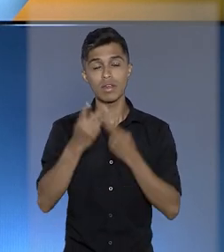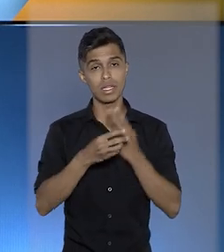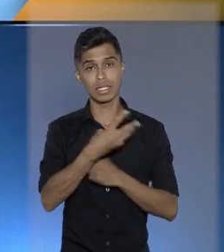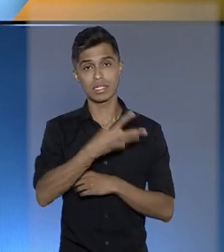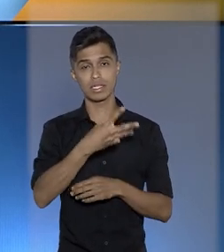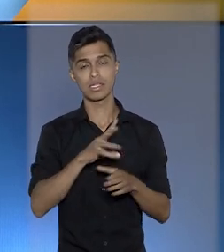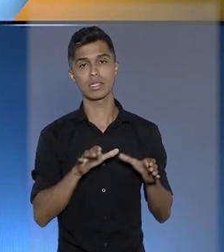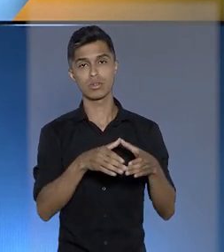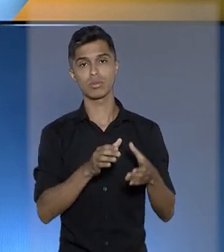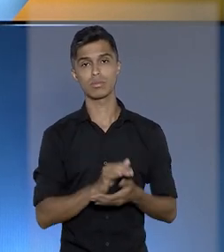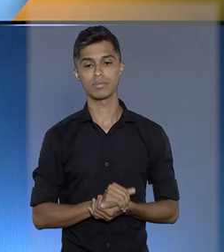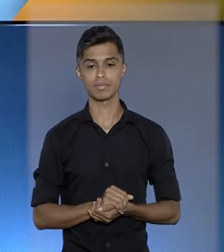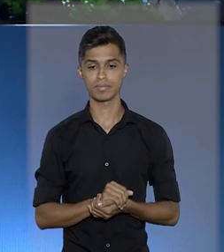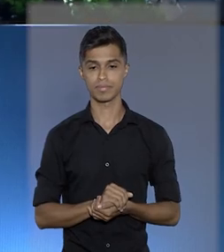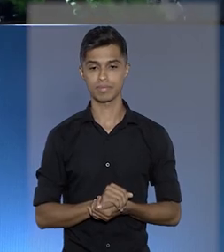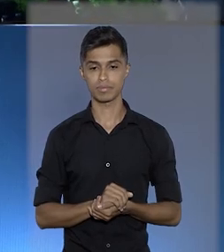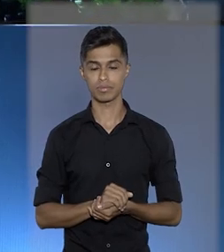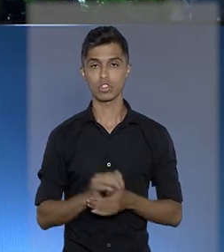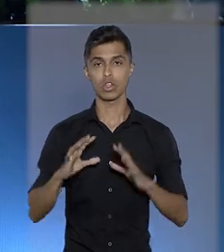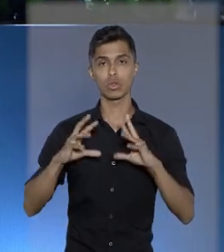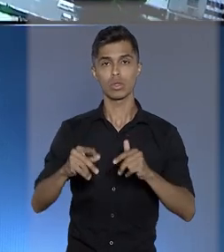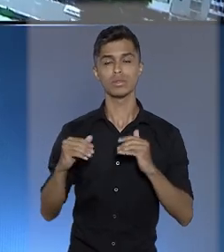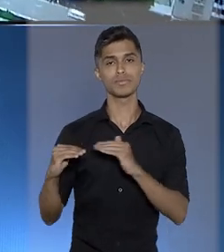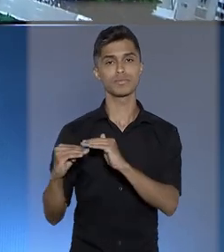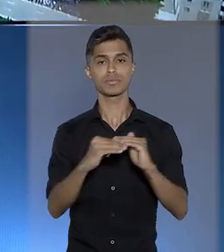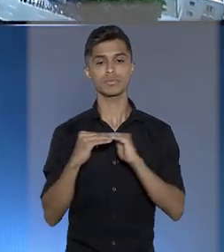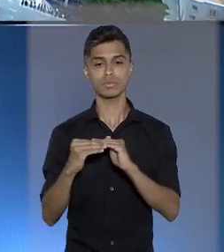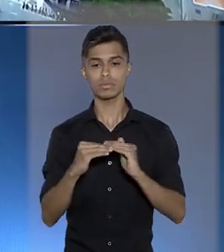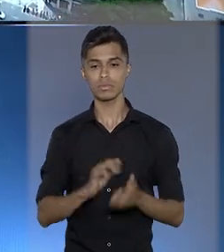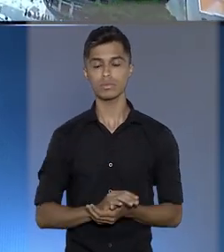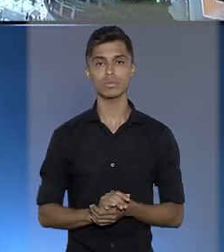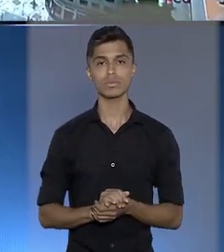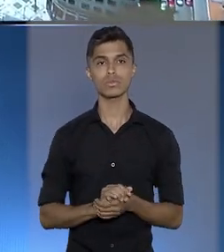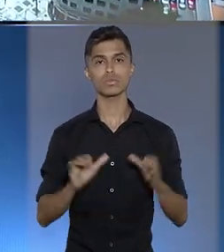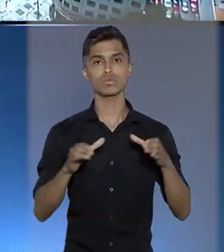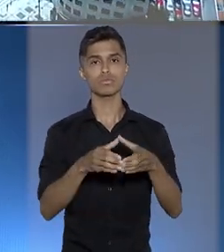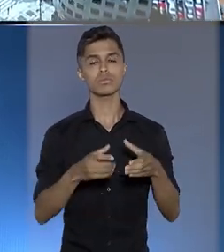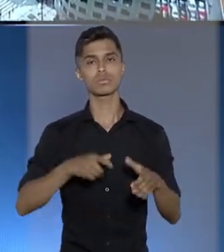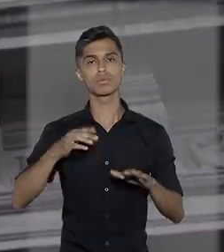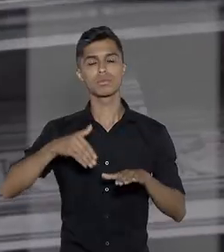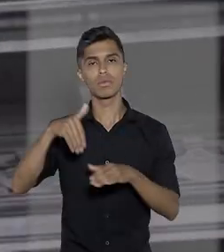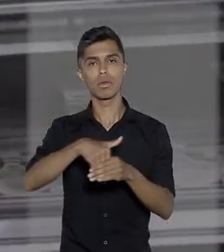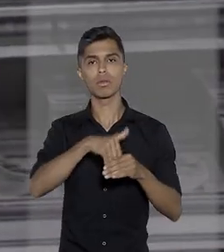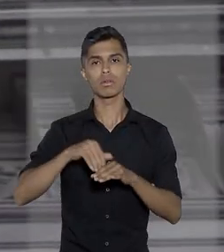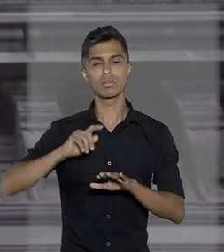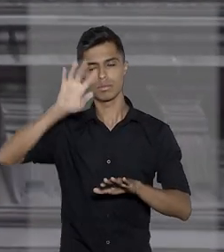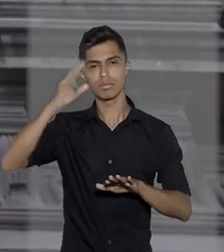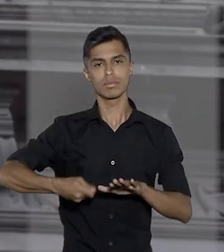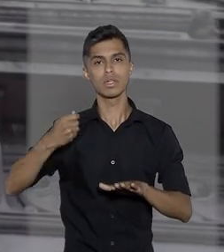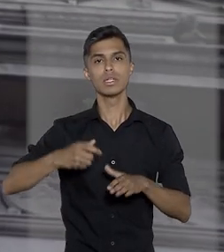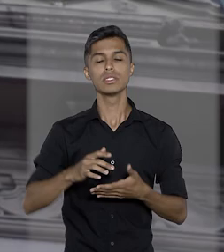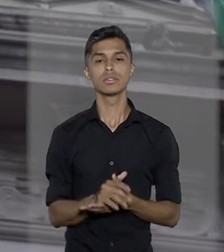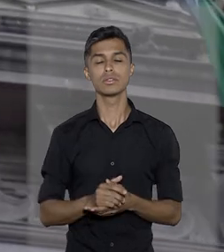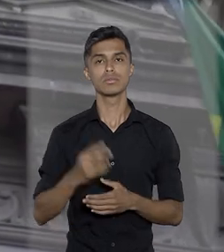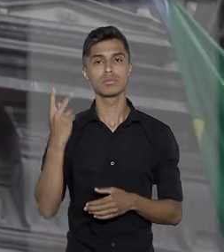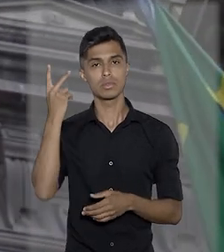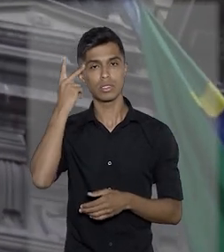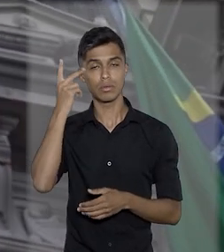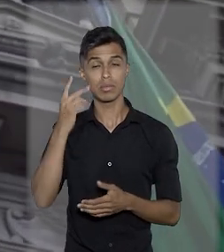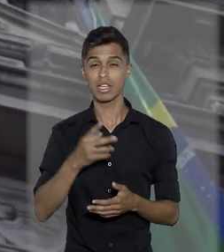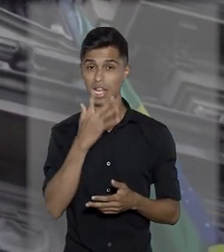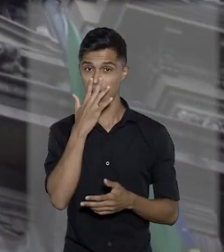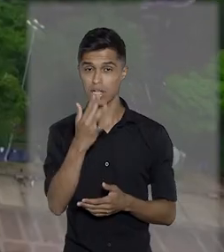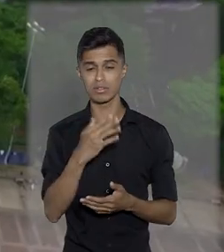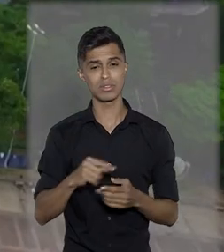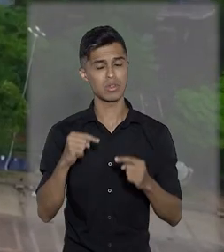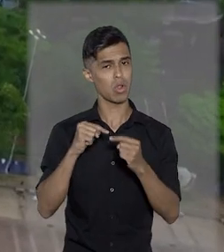Pela terceira turma de forma unânime o colegiado Manteve acórdão do Tribunal de Justiça de São Paulo que